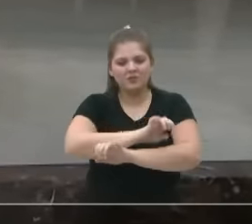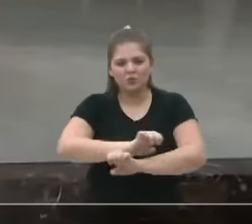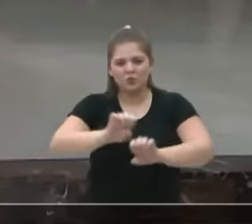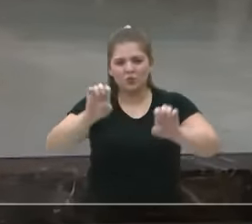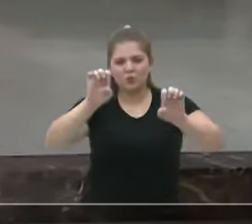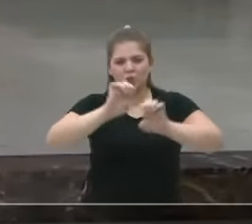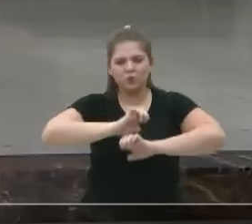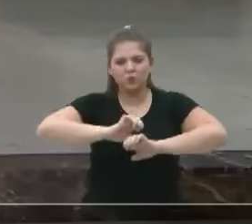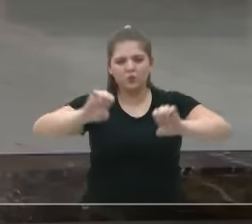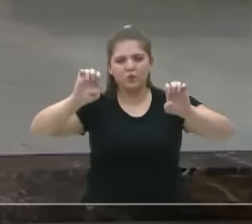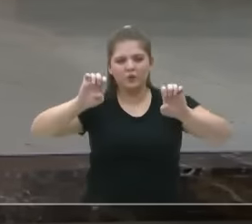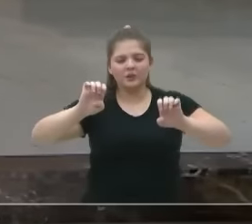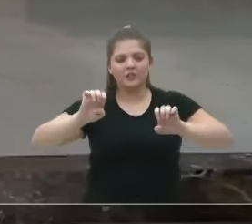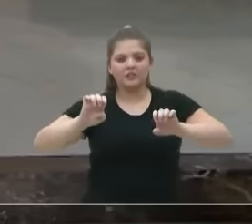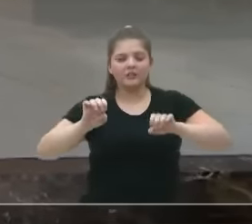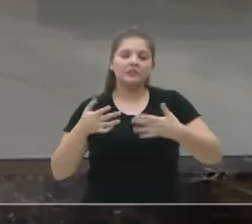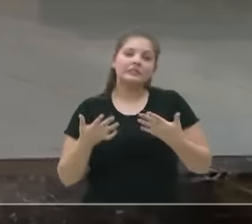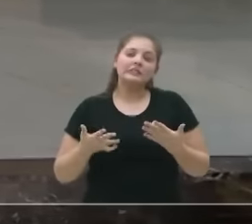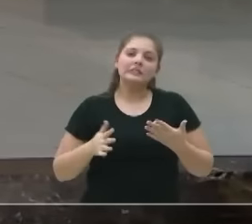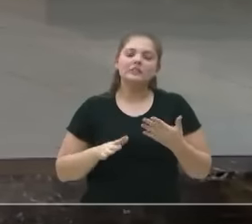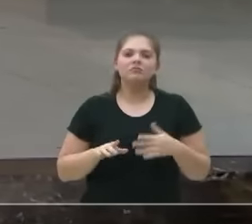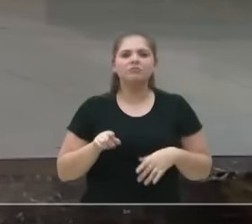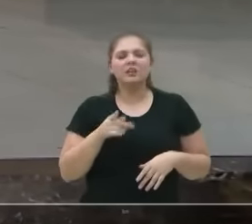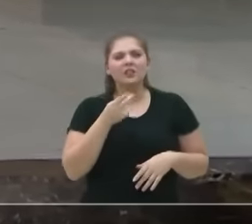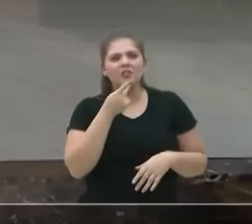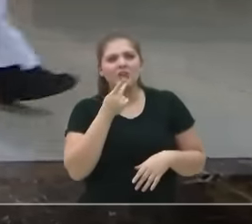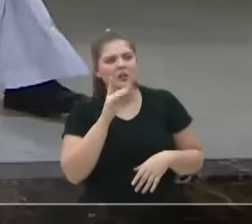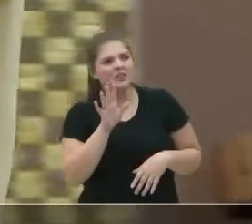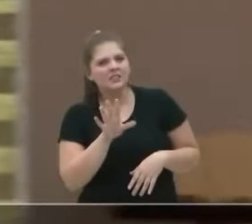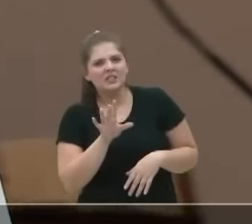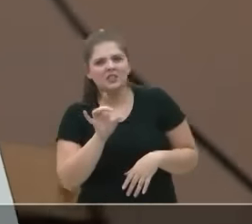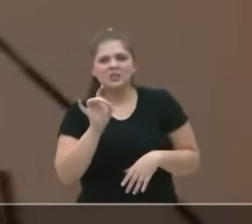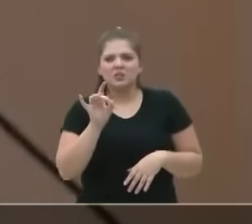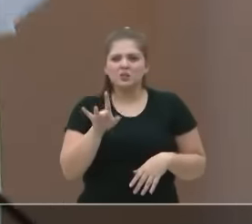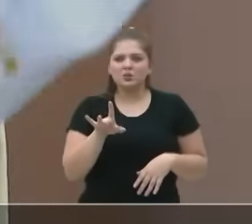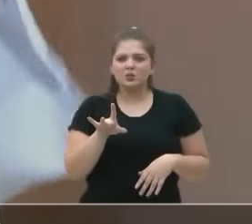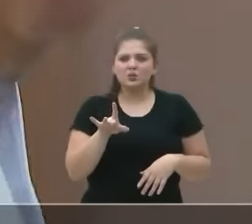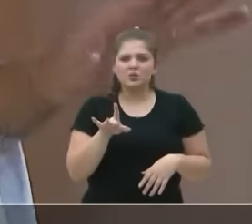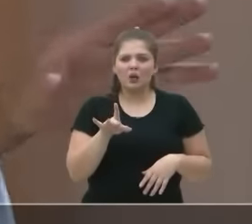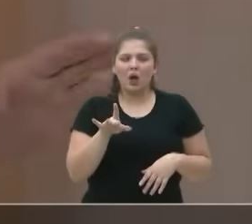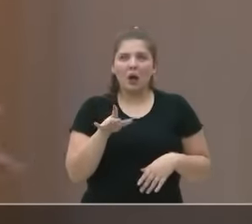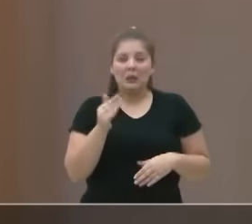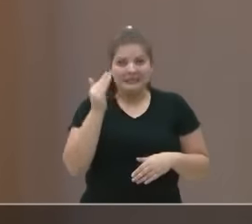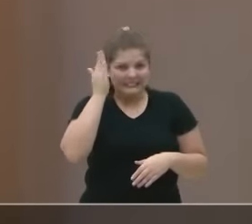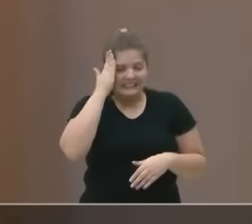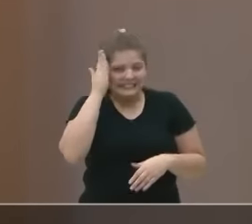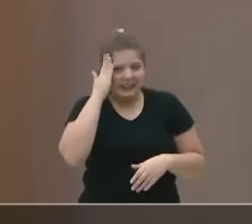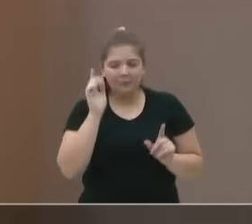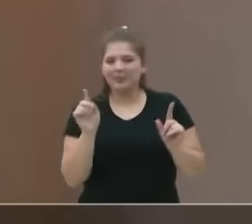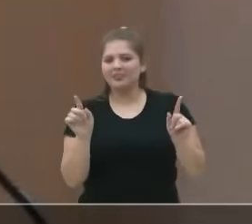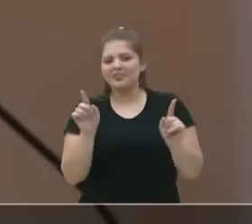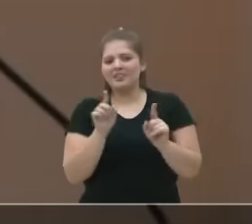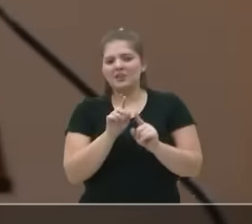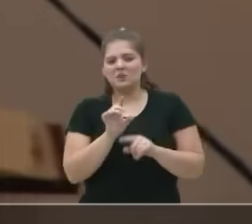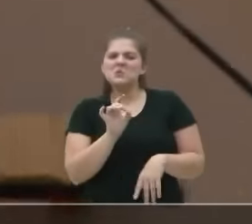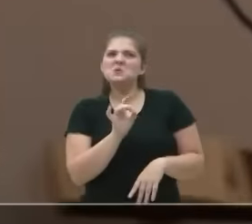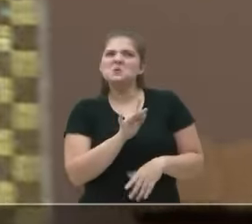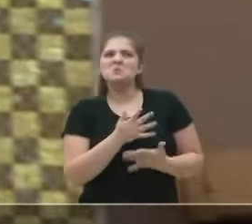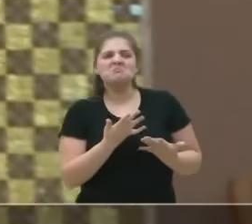evangelizai. Ele por acaso disse assim: só vão os letrados? Não. Só vão